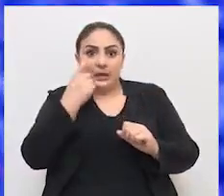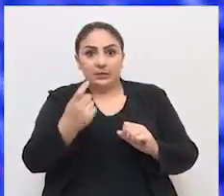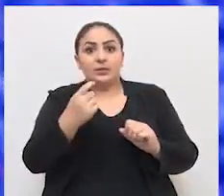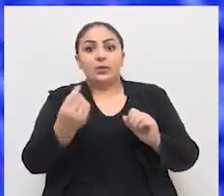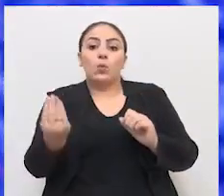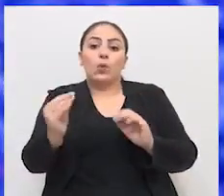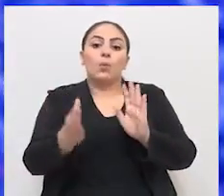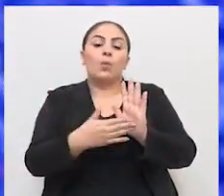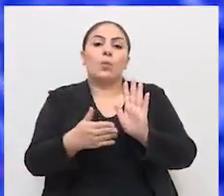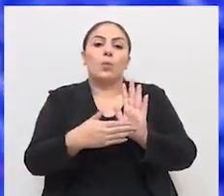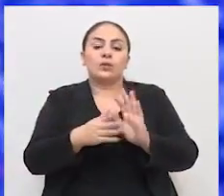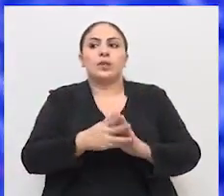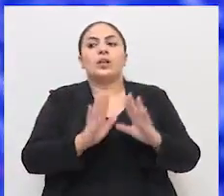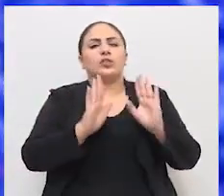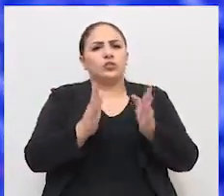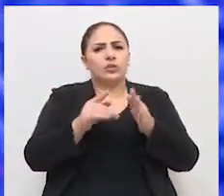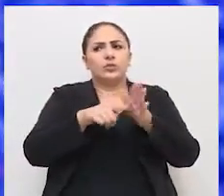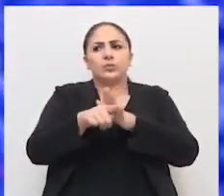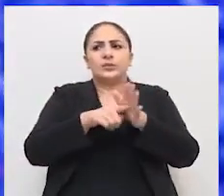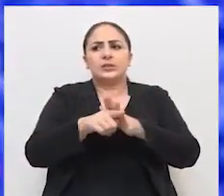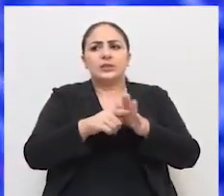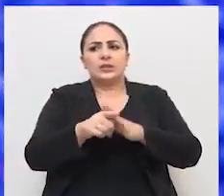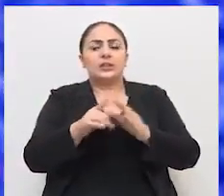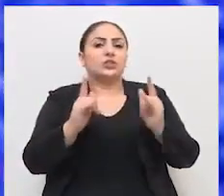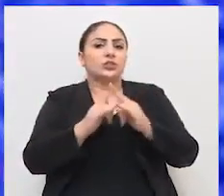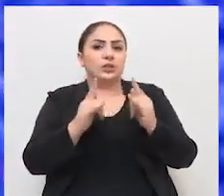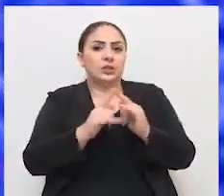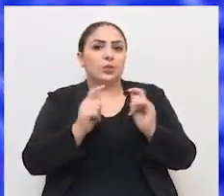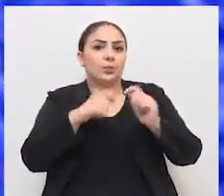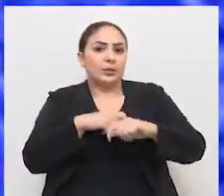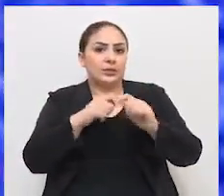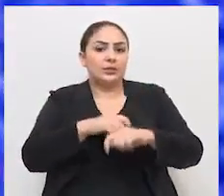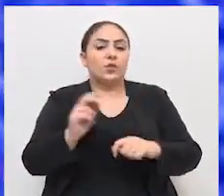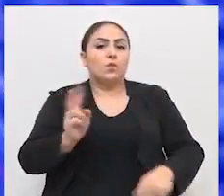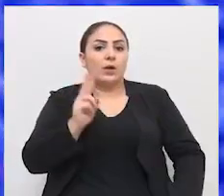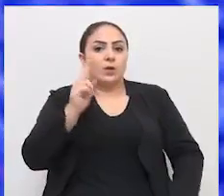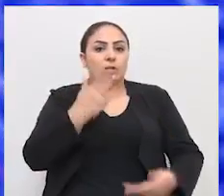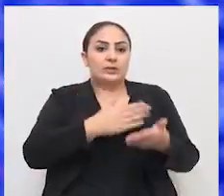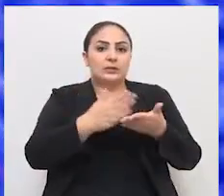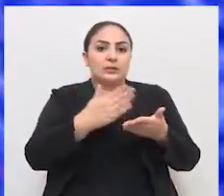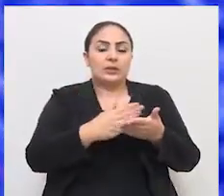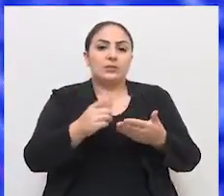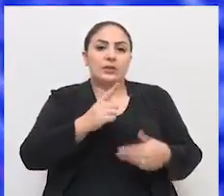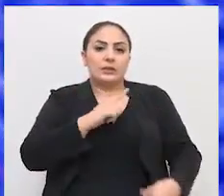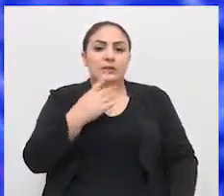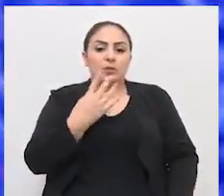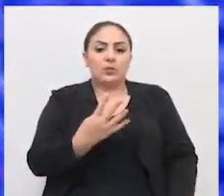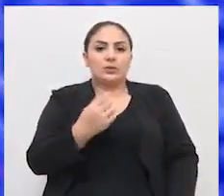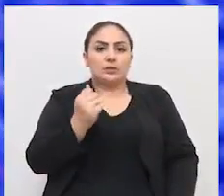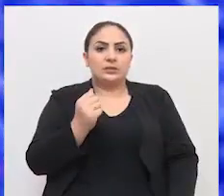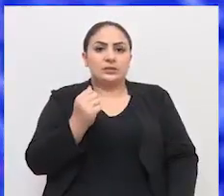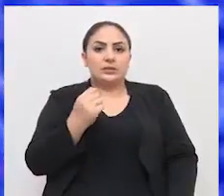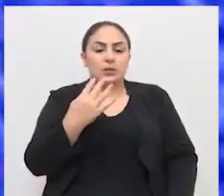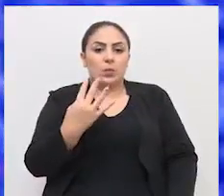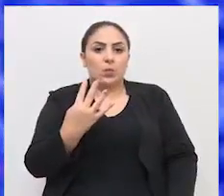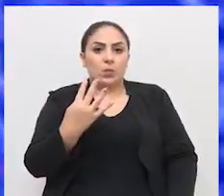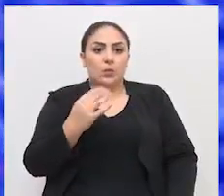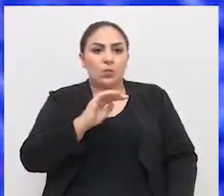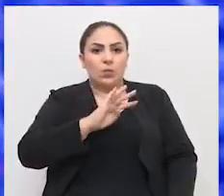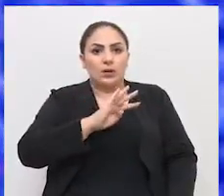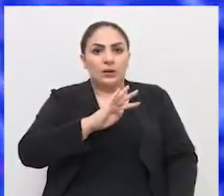colocar a sua proposta. Já foi levantado pelos órgãos competentes que o valor inicial será de R$404